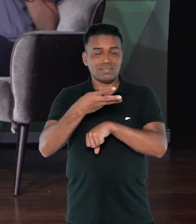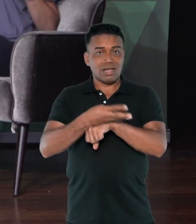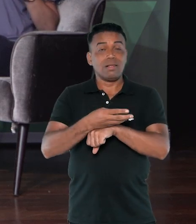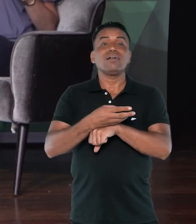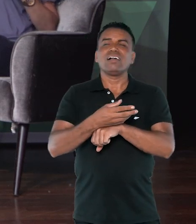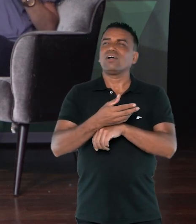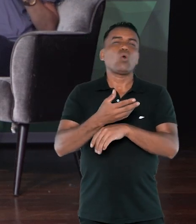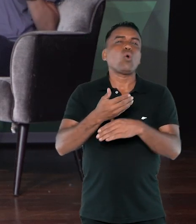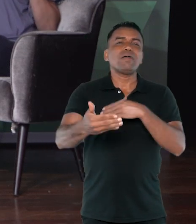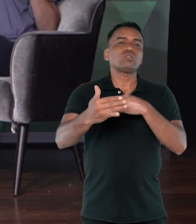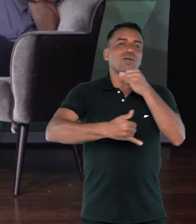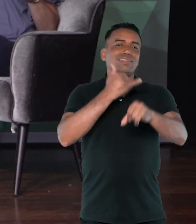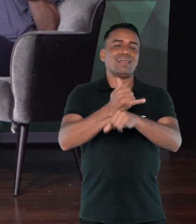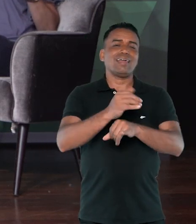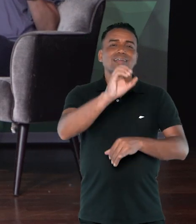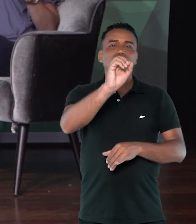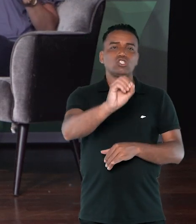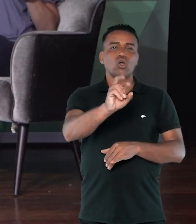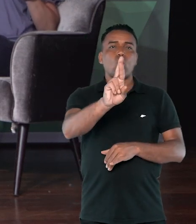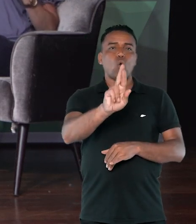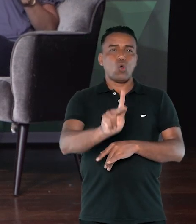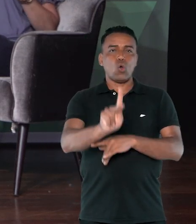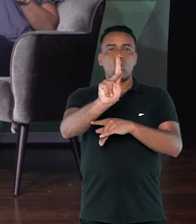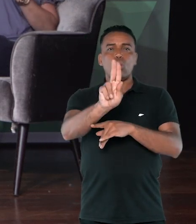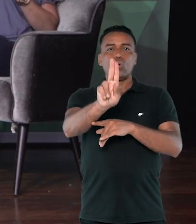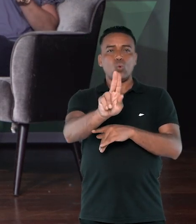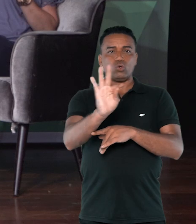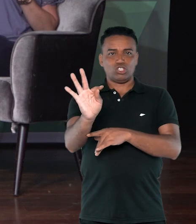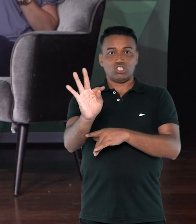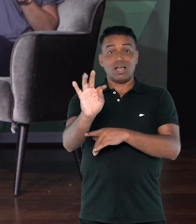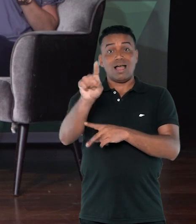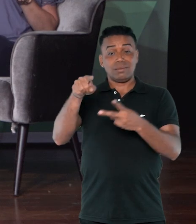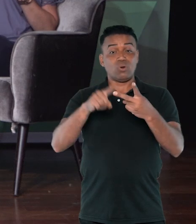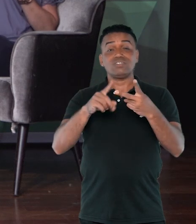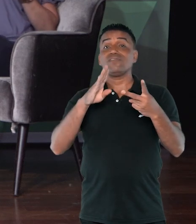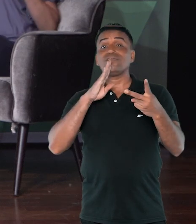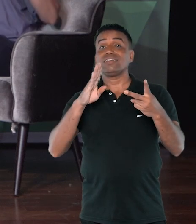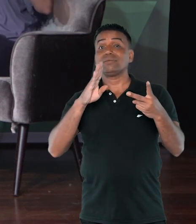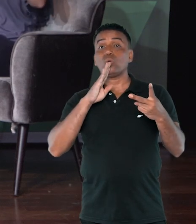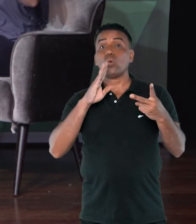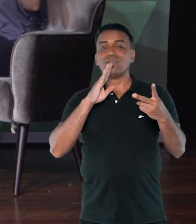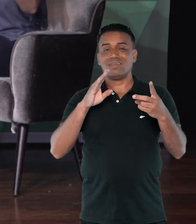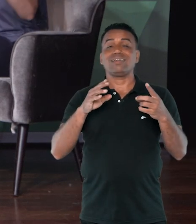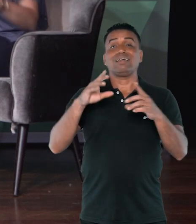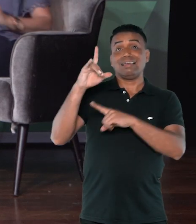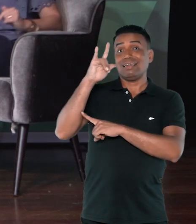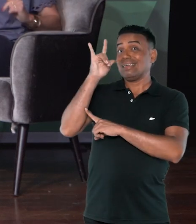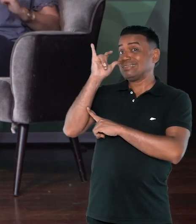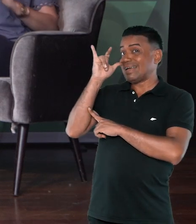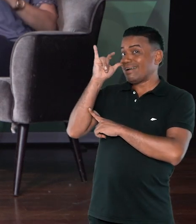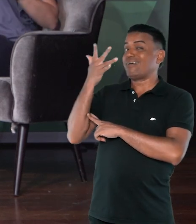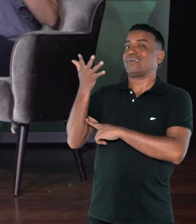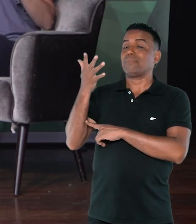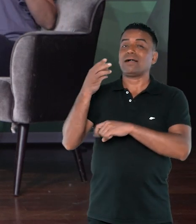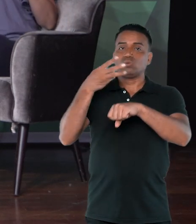mas, gente, o WhatsApp é a palavrinha que até hoje é uma das que eu mais escuto no consultório. Ele visualizou a mensagem e